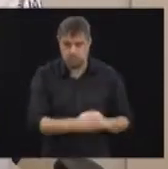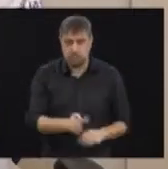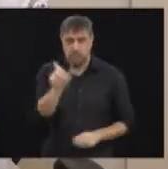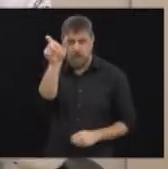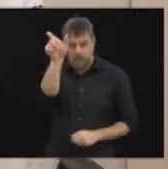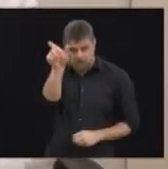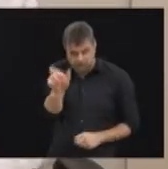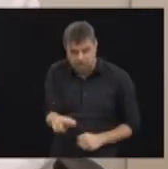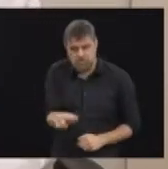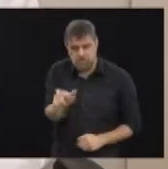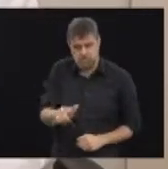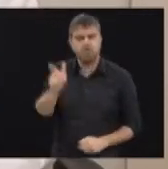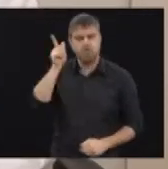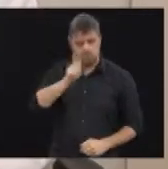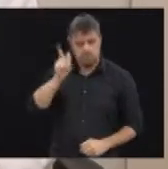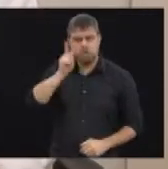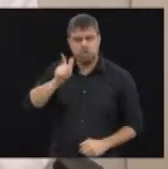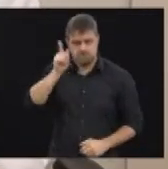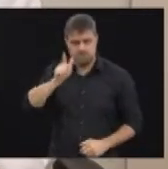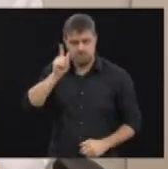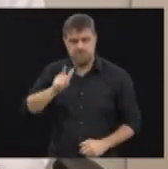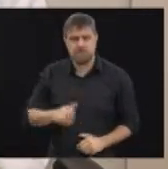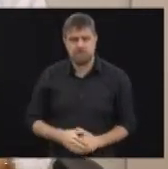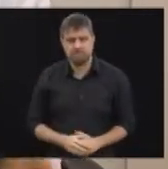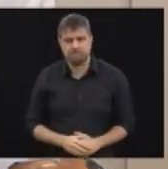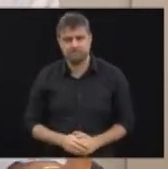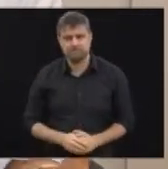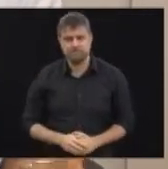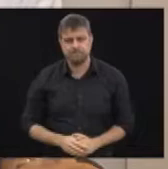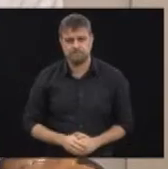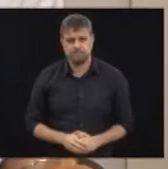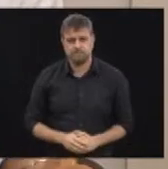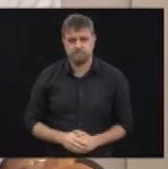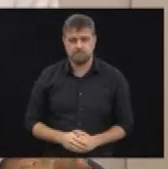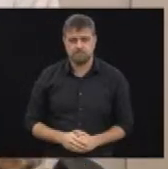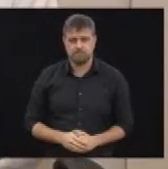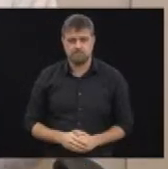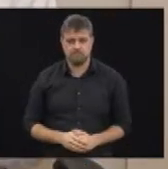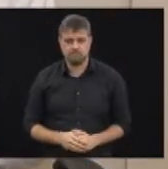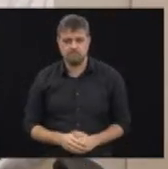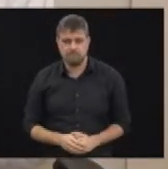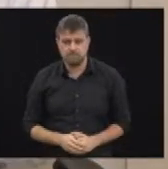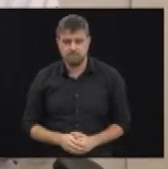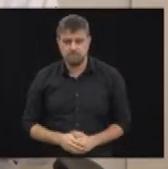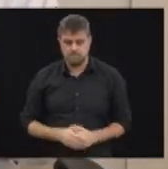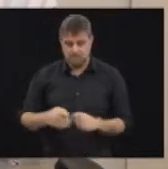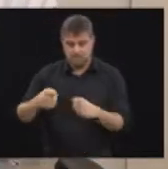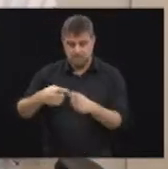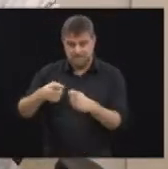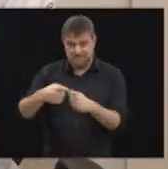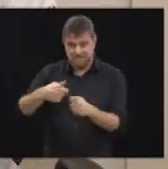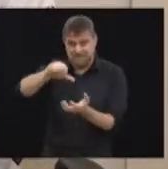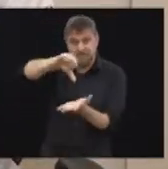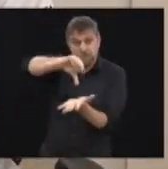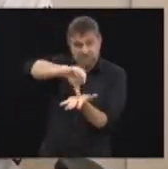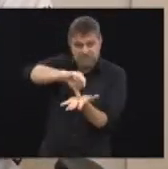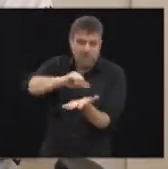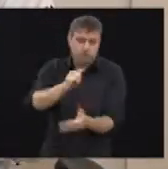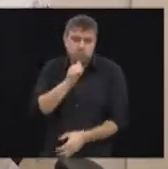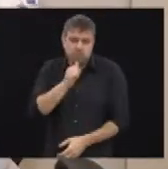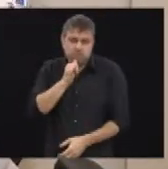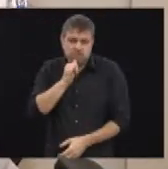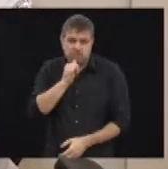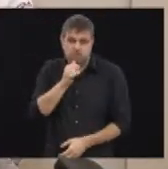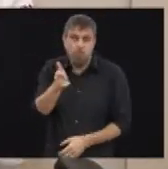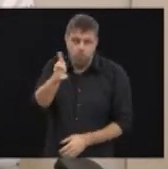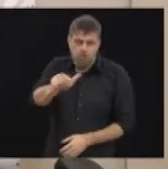ele tolera muito bem. E é assim que a medicina nuclear é um dos exemplos. Outro, por exemplo,